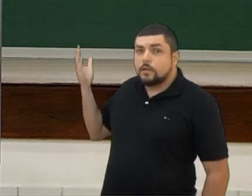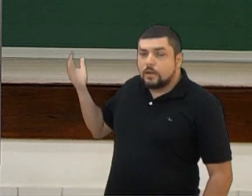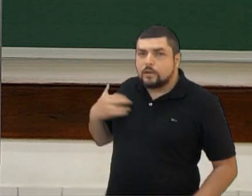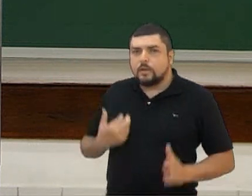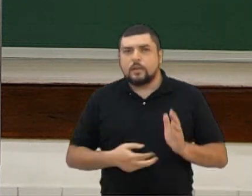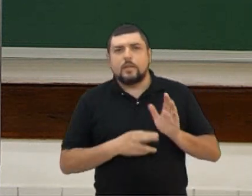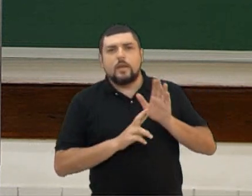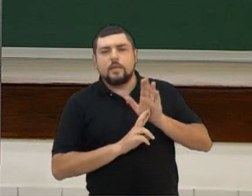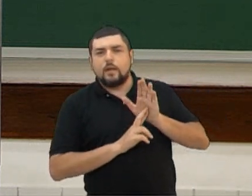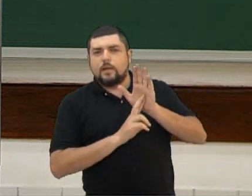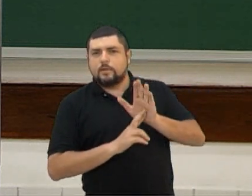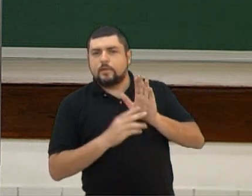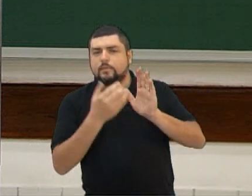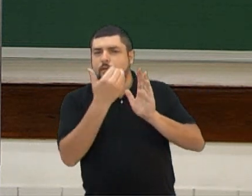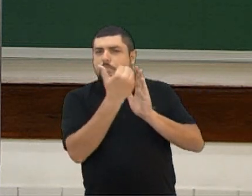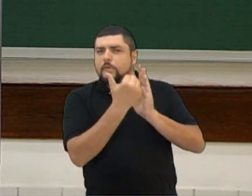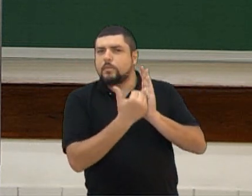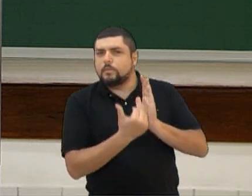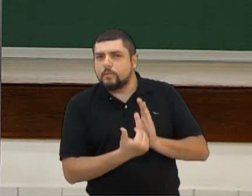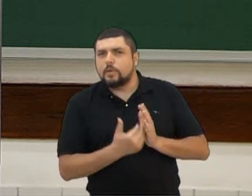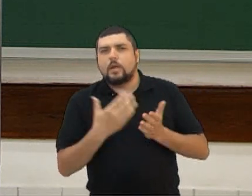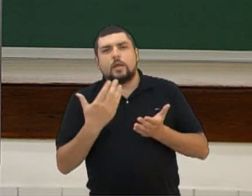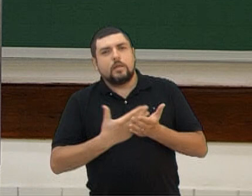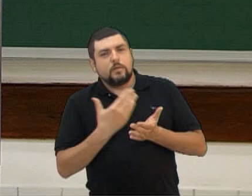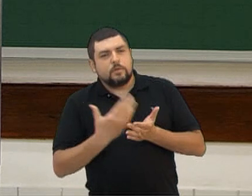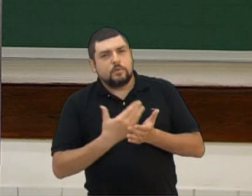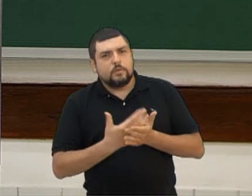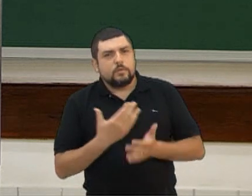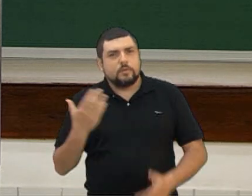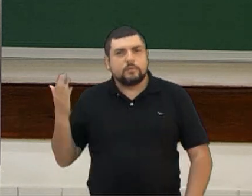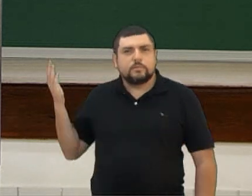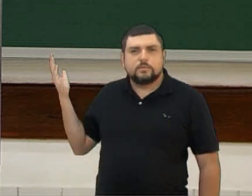Murilo de Carvalho e o professor Igor Machado.